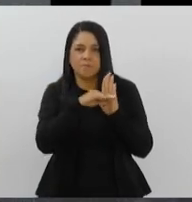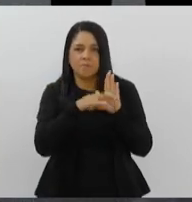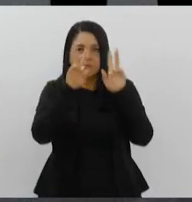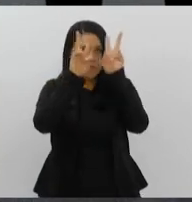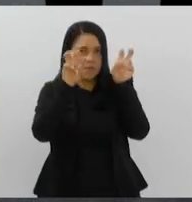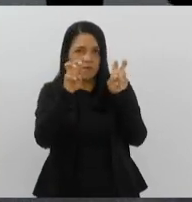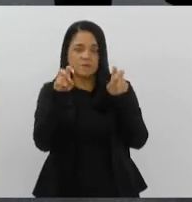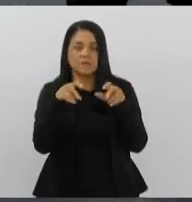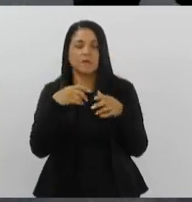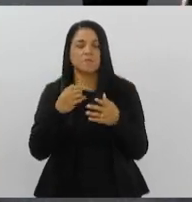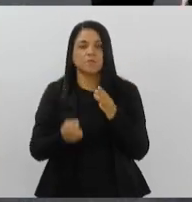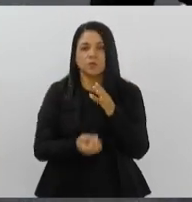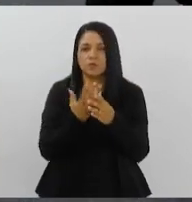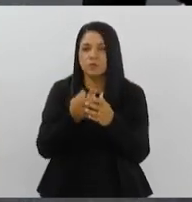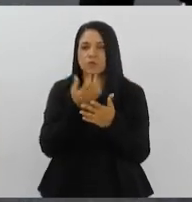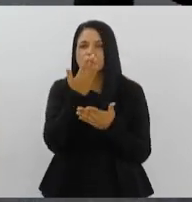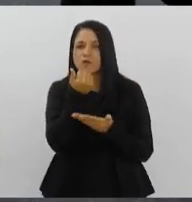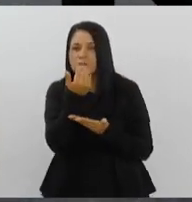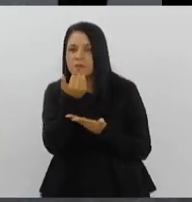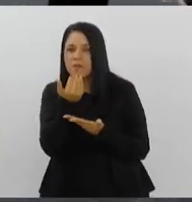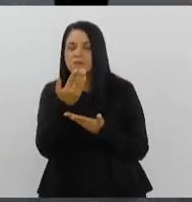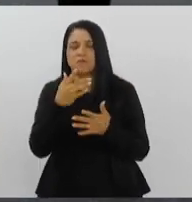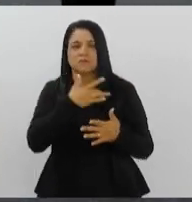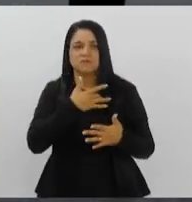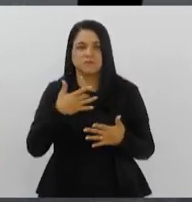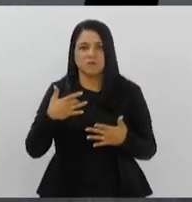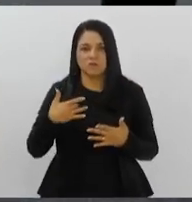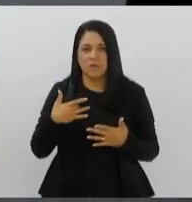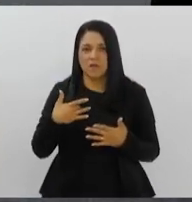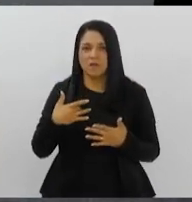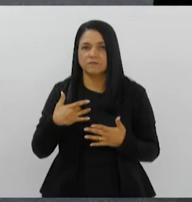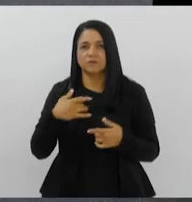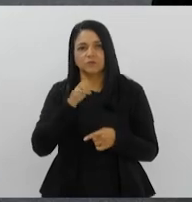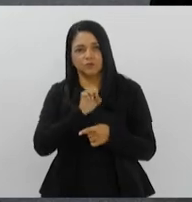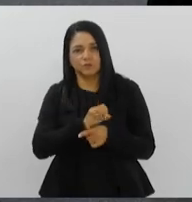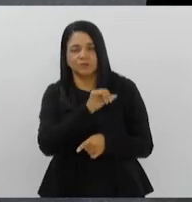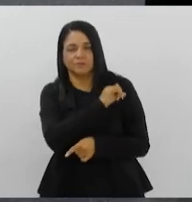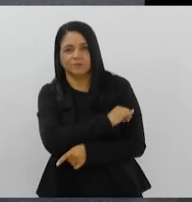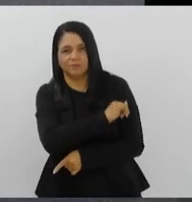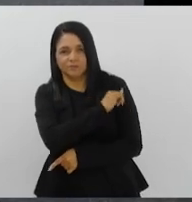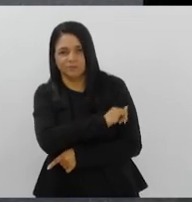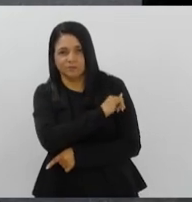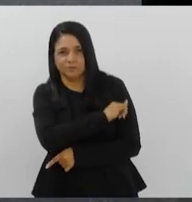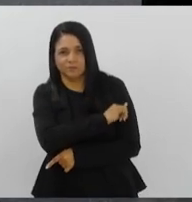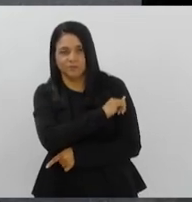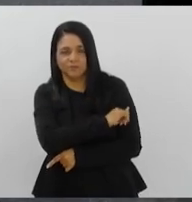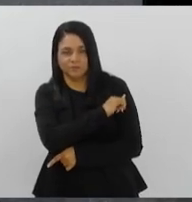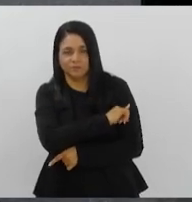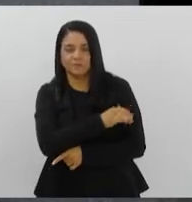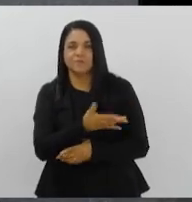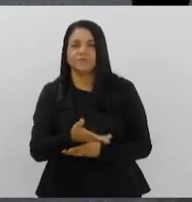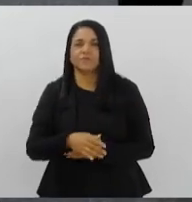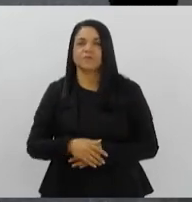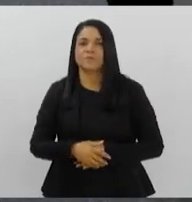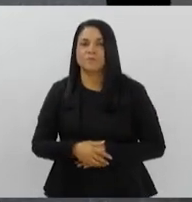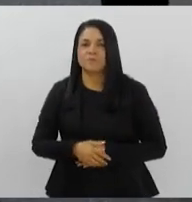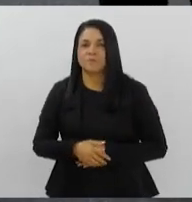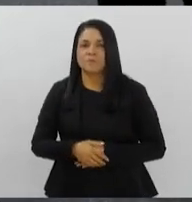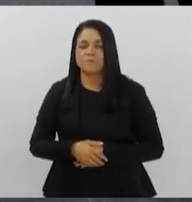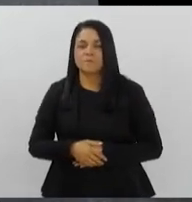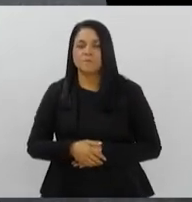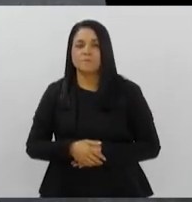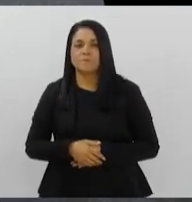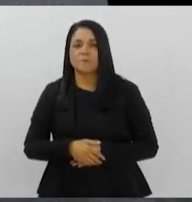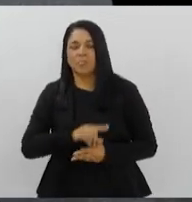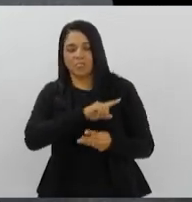de alimentos, da produção de alimentos saudáveis aqui para o nosso estado do Rio de Janeiro. E, por